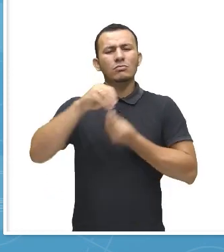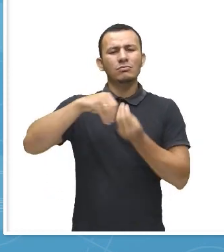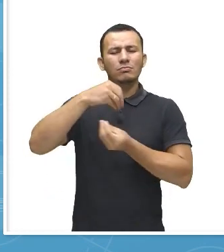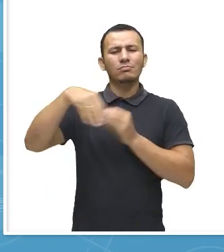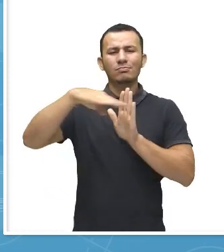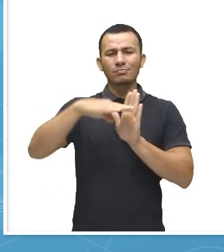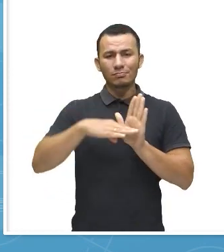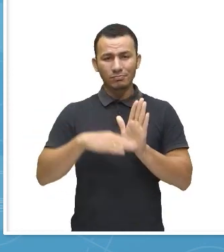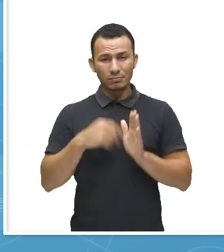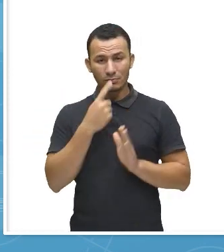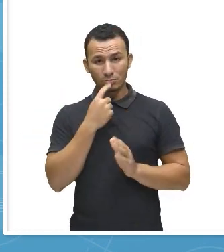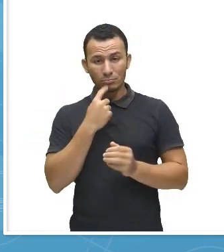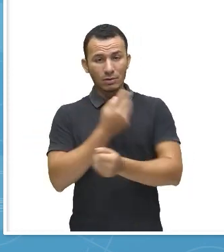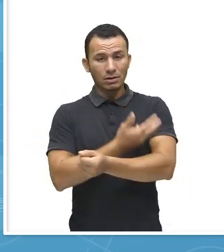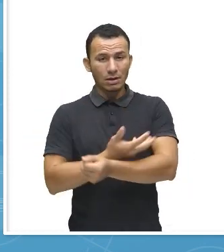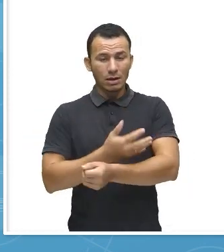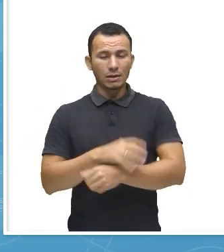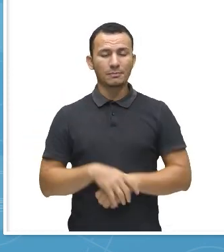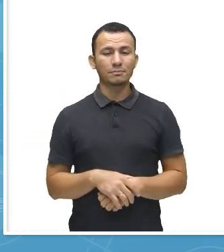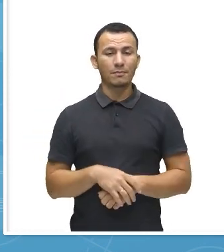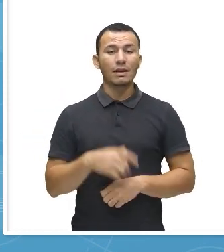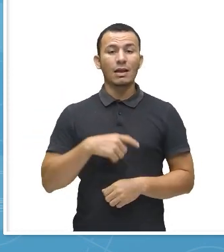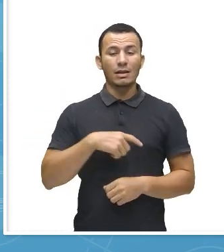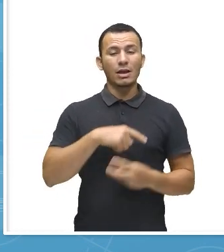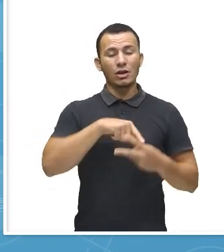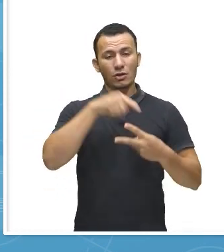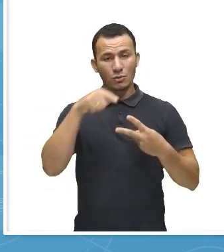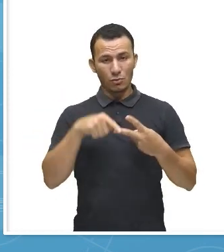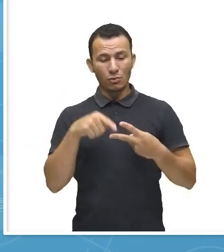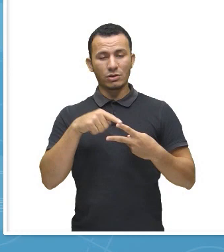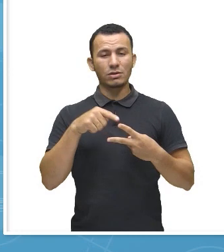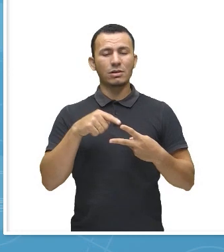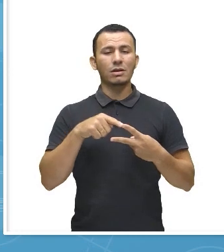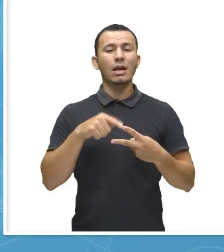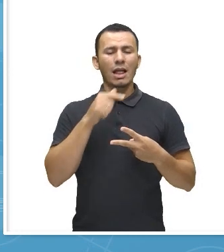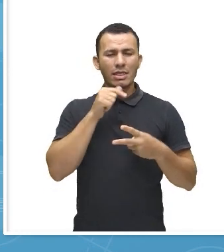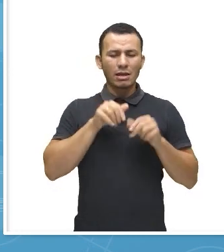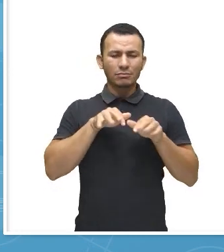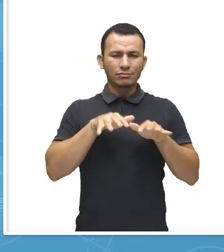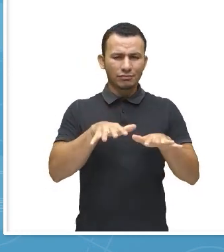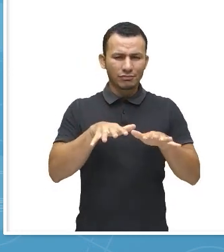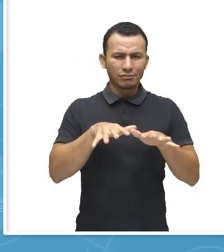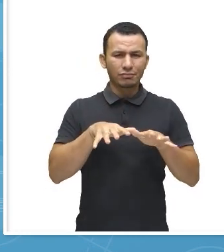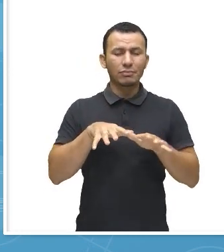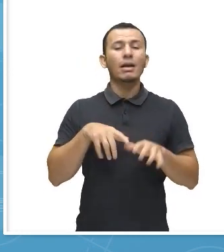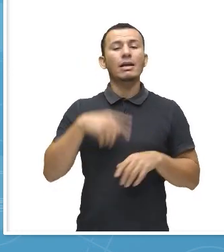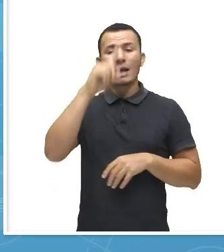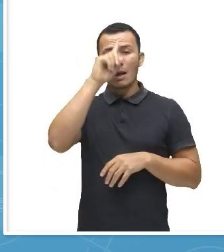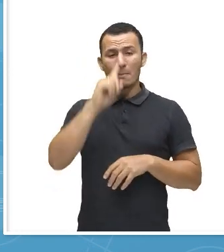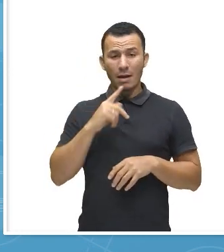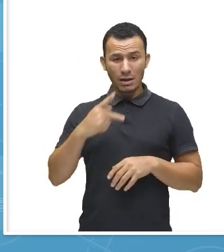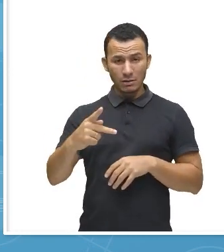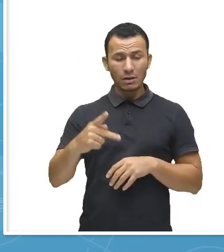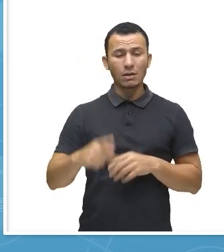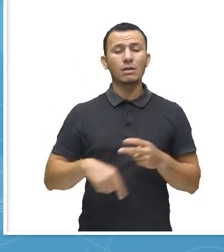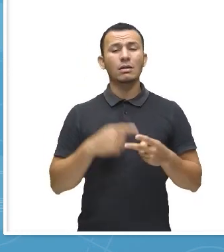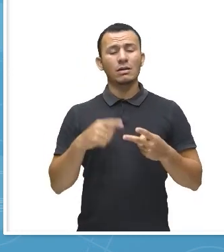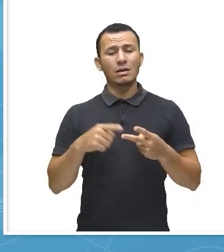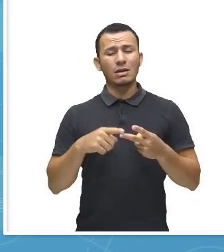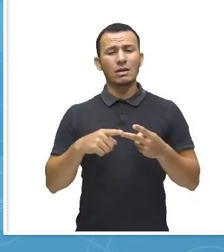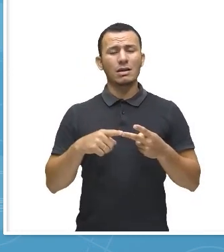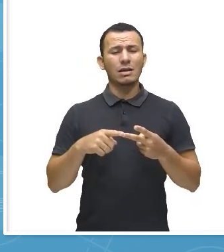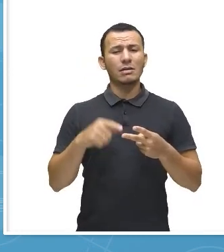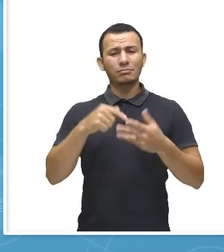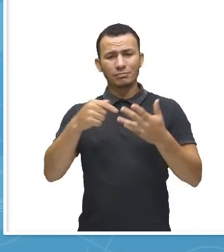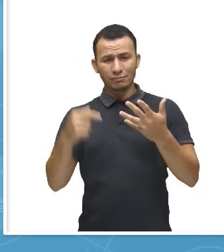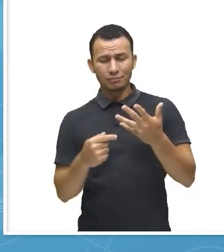Então o sangue ele é formado por duas partes, uma parte líquida, que é o plasma, e os elementos figurados, que